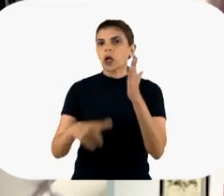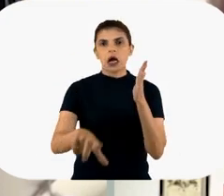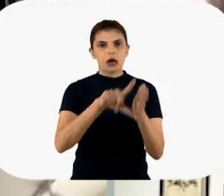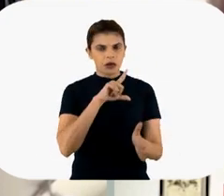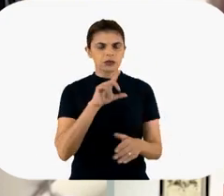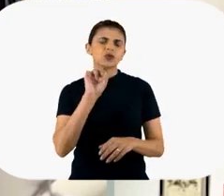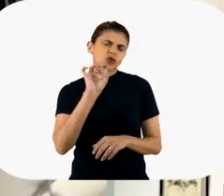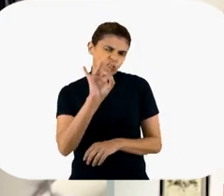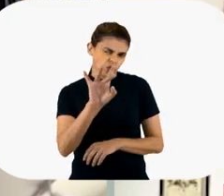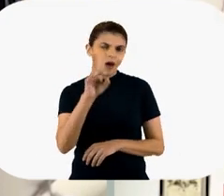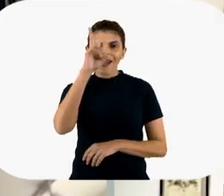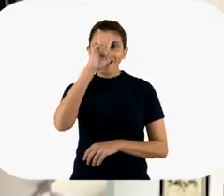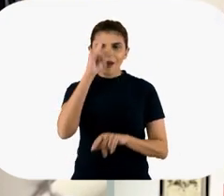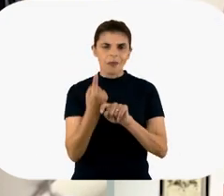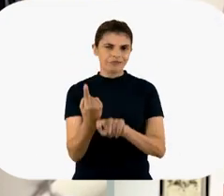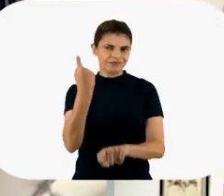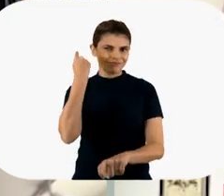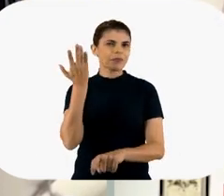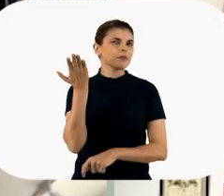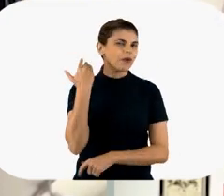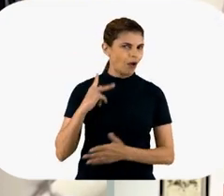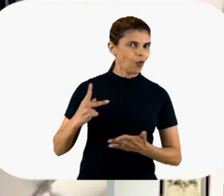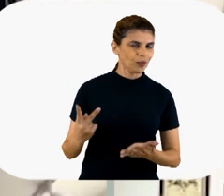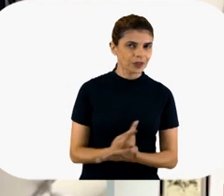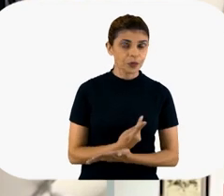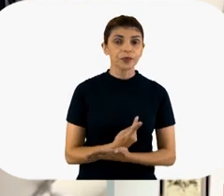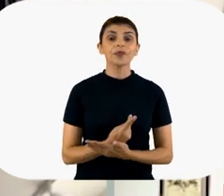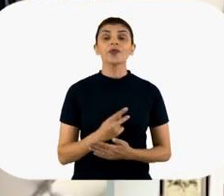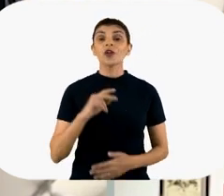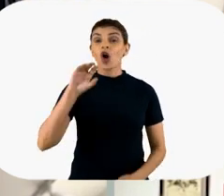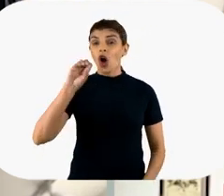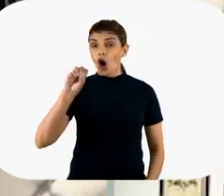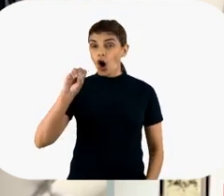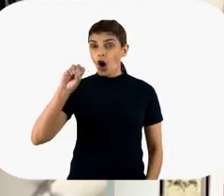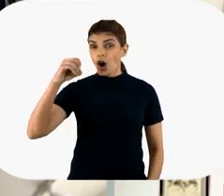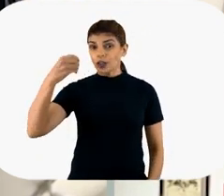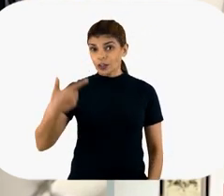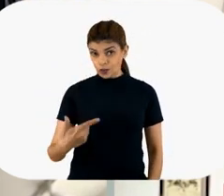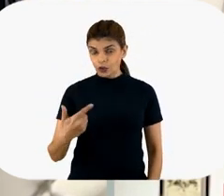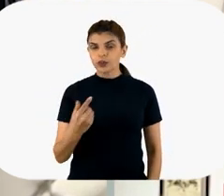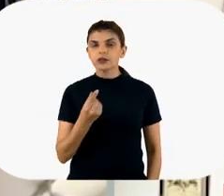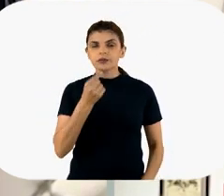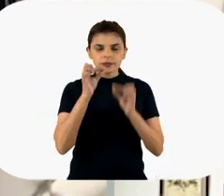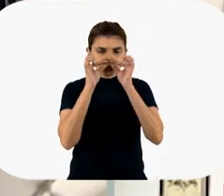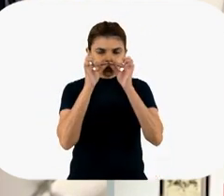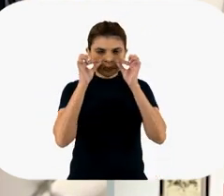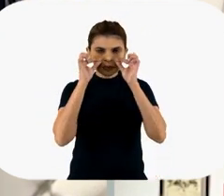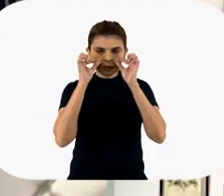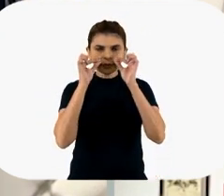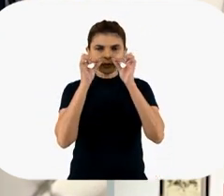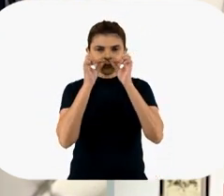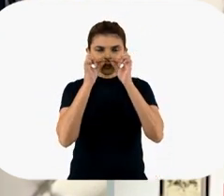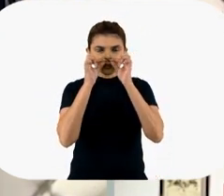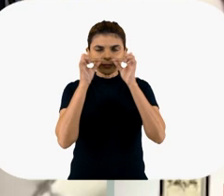de um relato anedótico, é que o catéter de oxigênio normal, sem ser